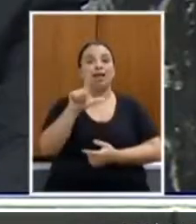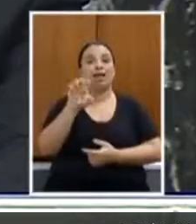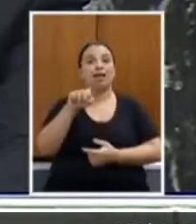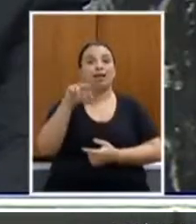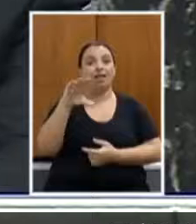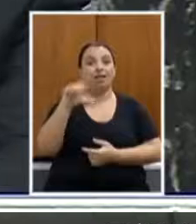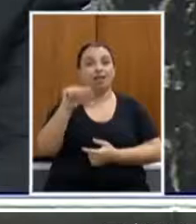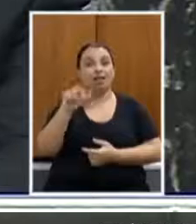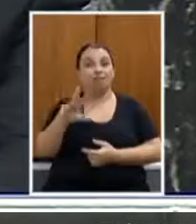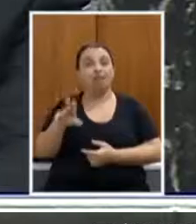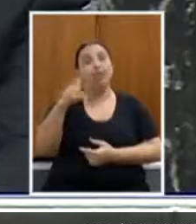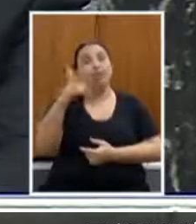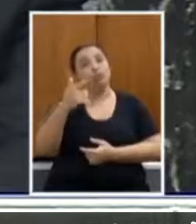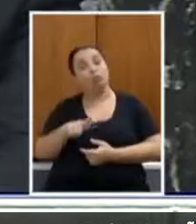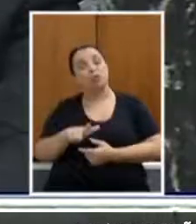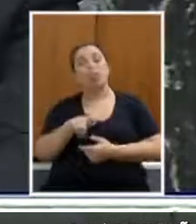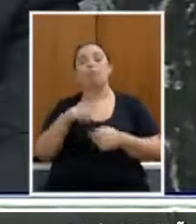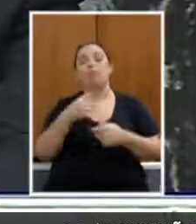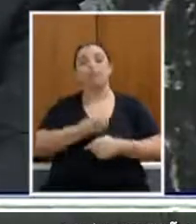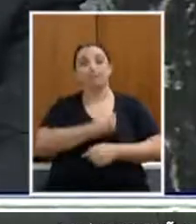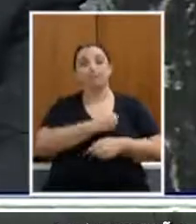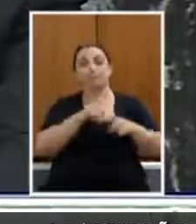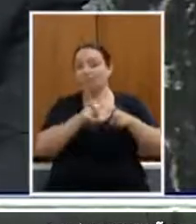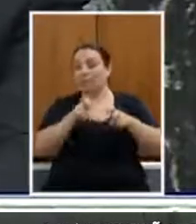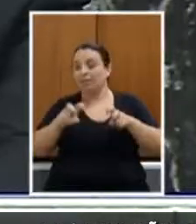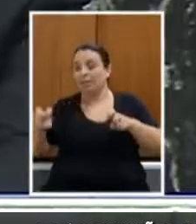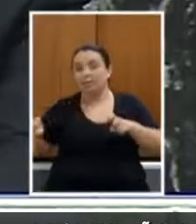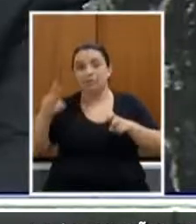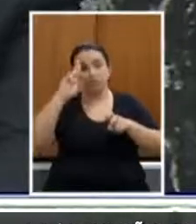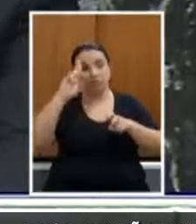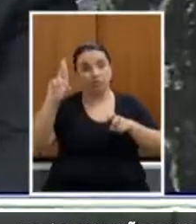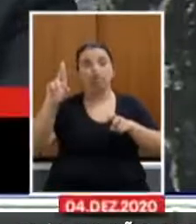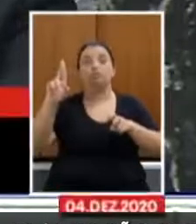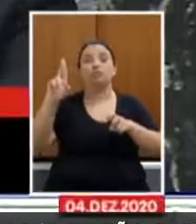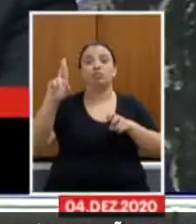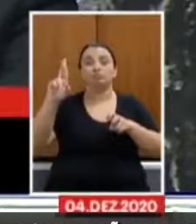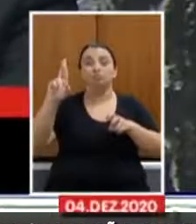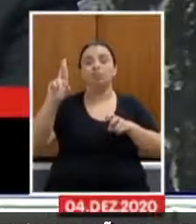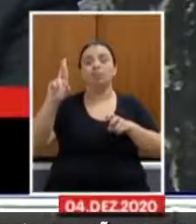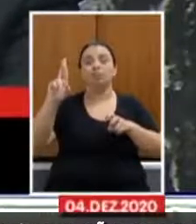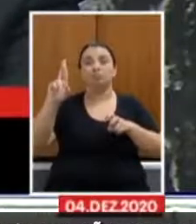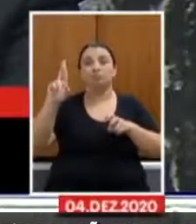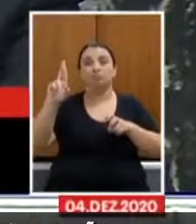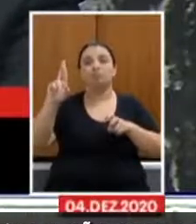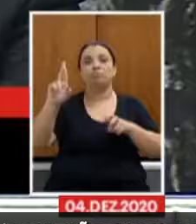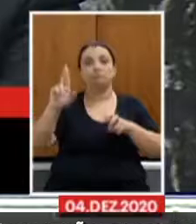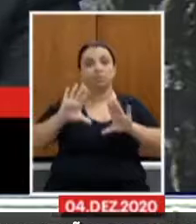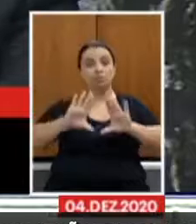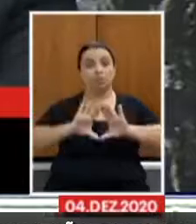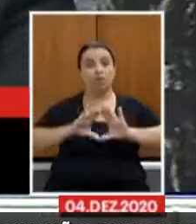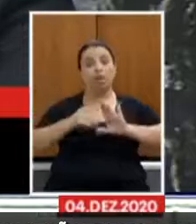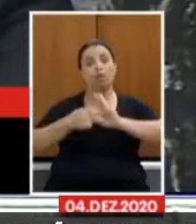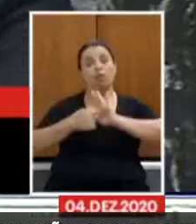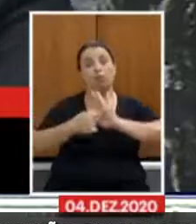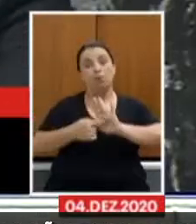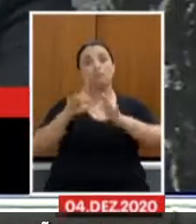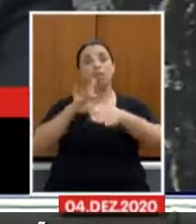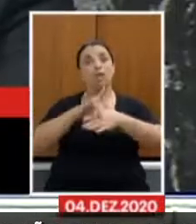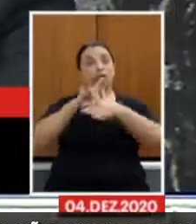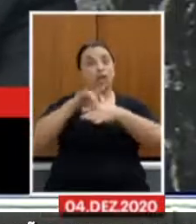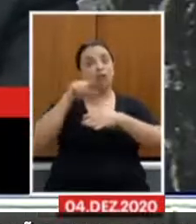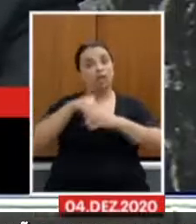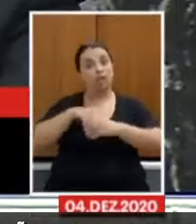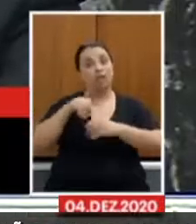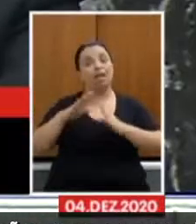vez participa da mesa diretiva da Assembleia, o que demonstra a sua liderança nesta casa. É, sem dúvida,